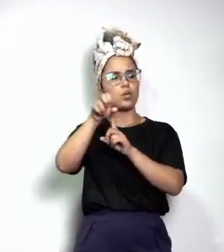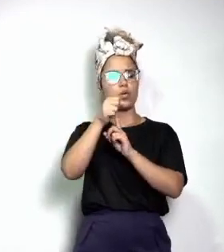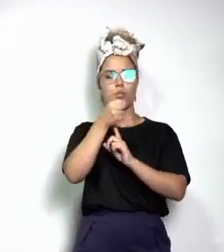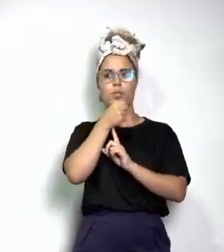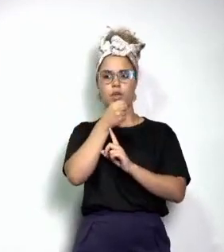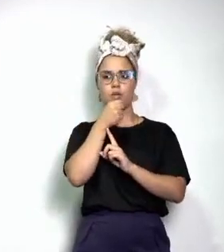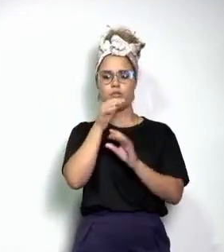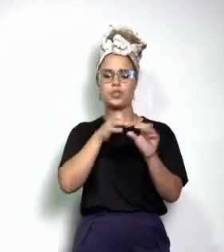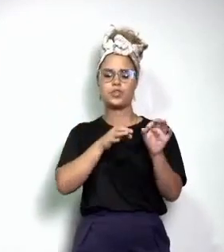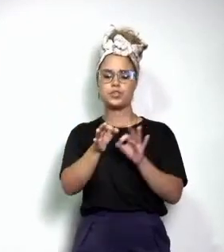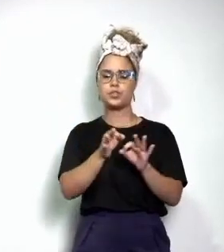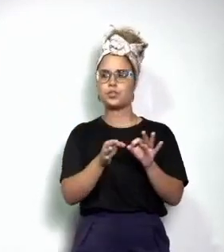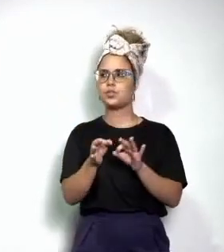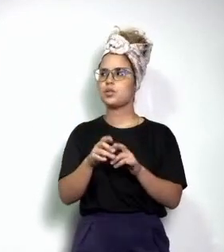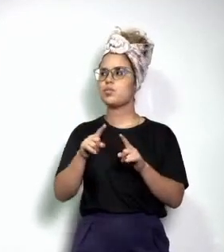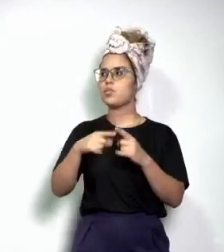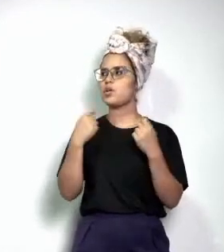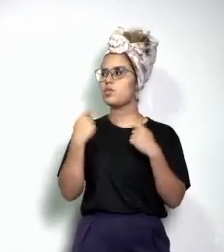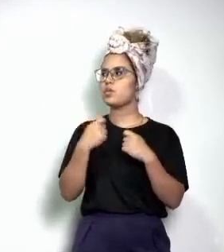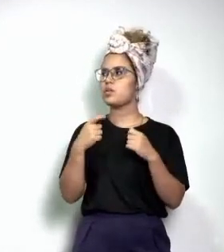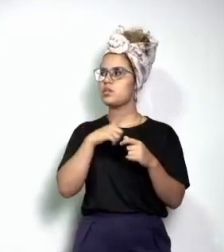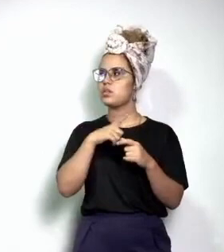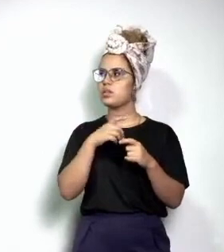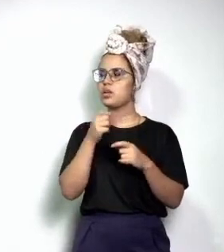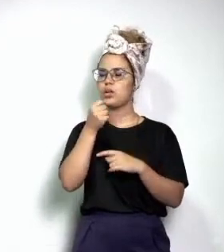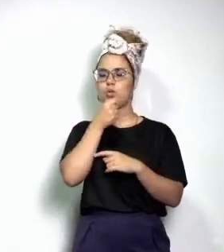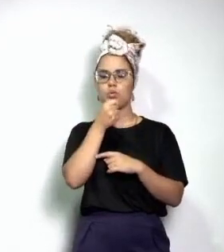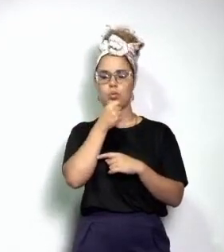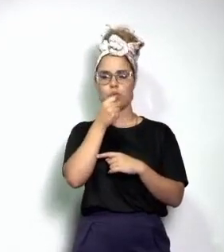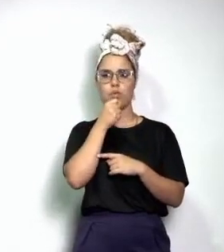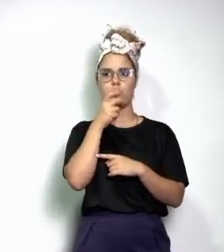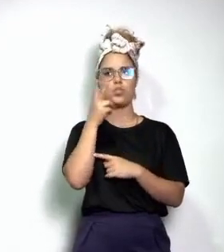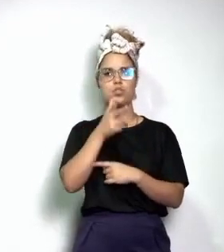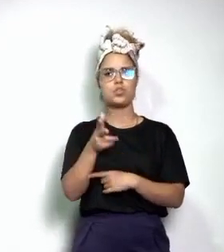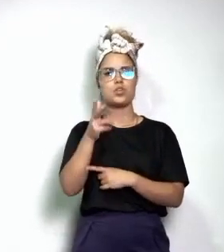monitoração. Mas você precisa, então, instalar um microfone de áudio,